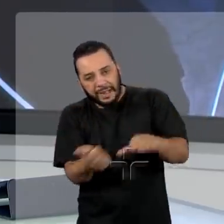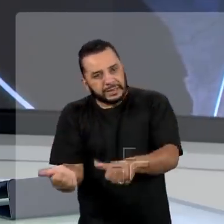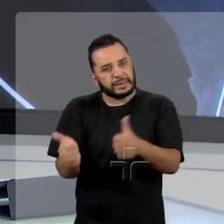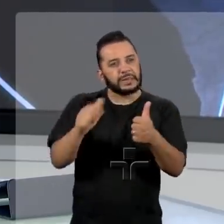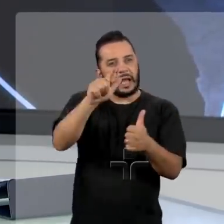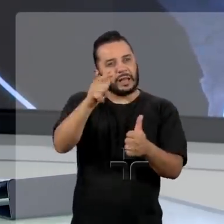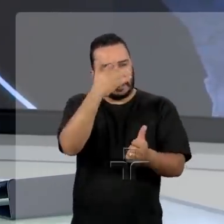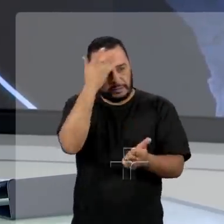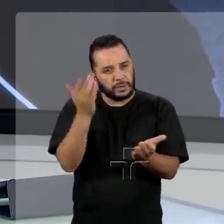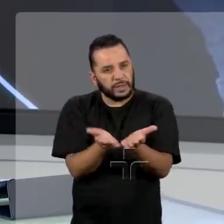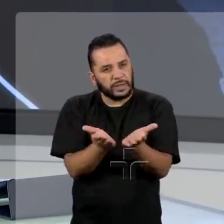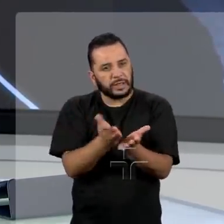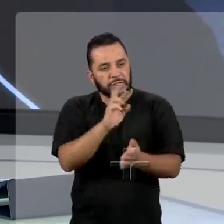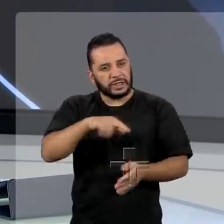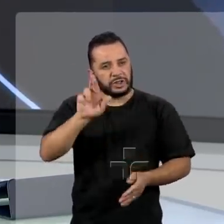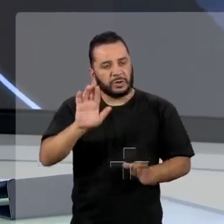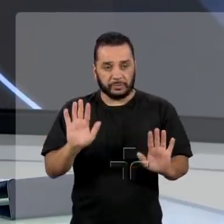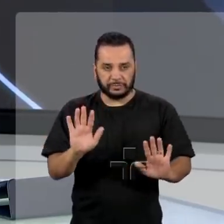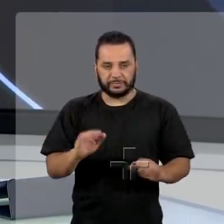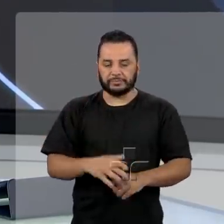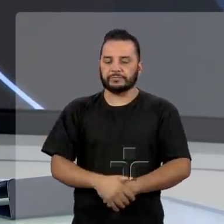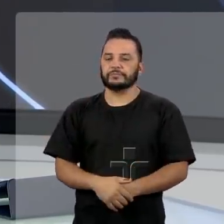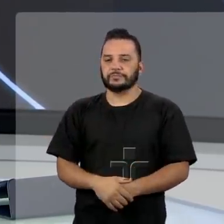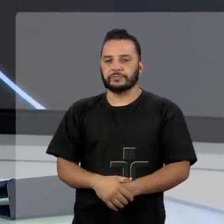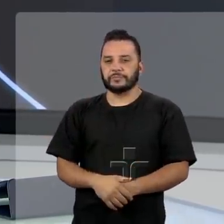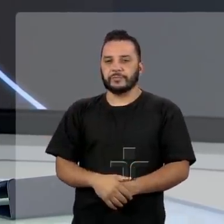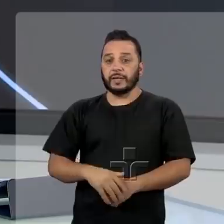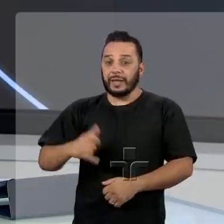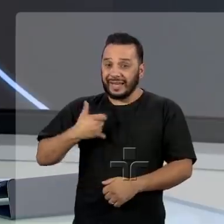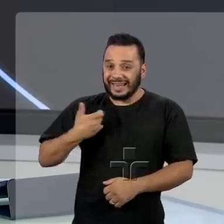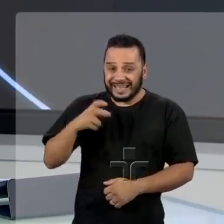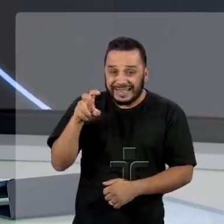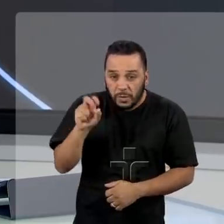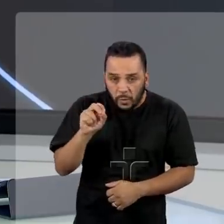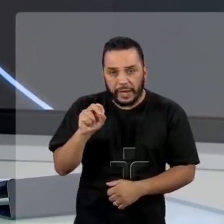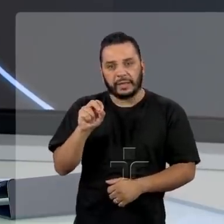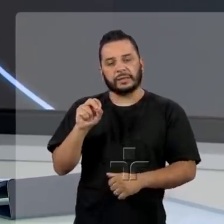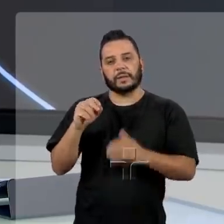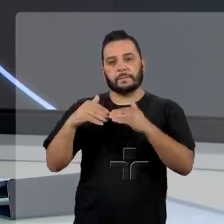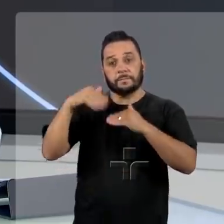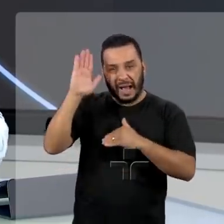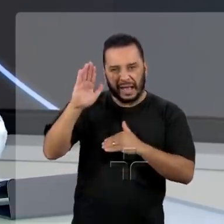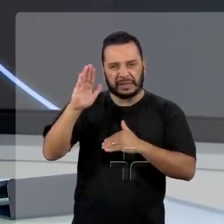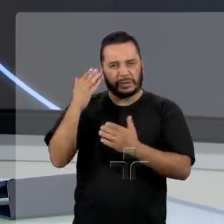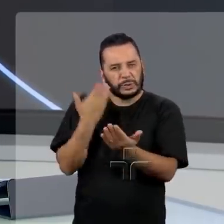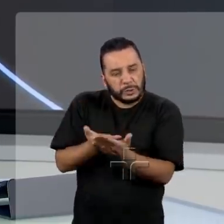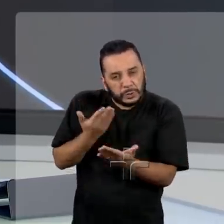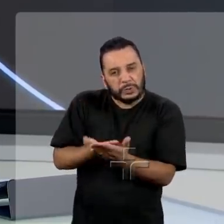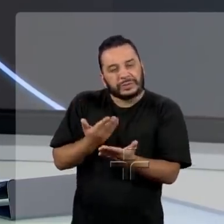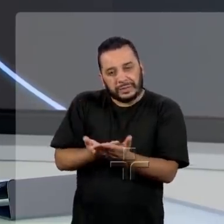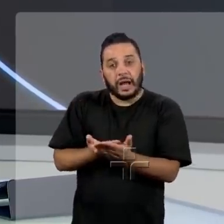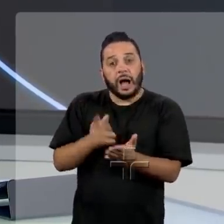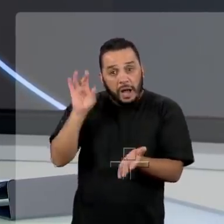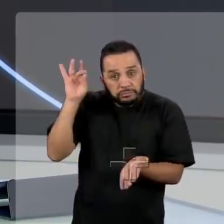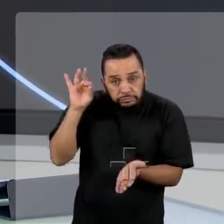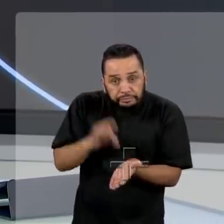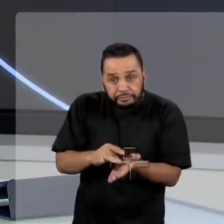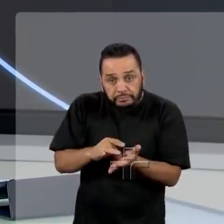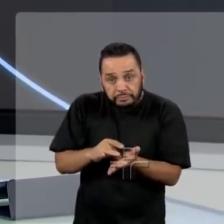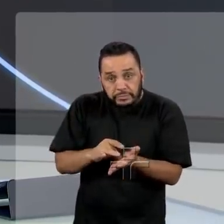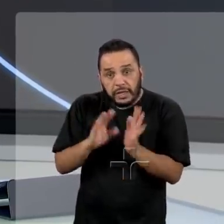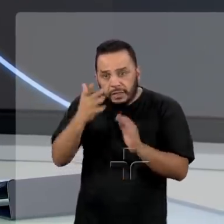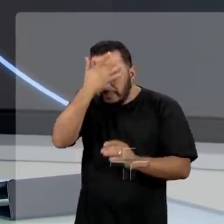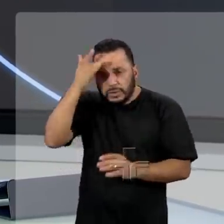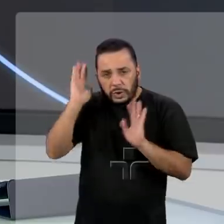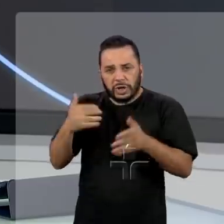a oportunidade de estudar depois dos 50 anos é uma realidade. Com mais experiência de vida, essa turma sabe muito bem o